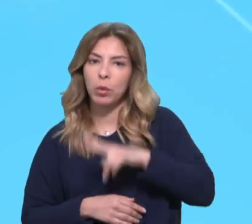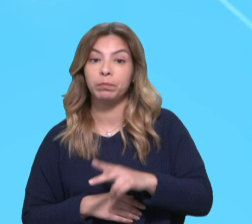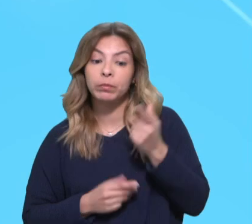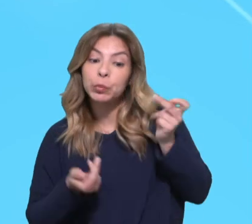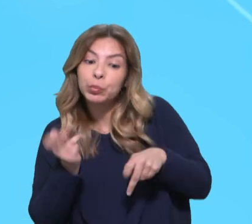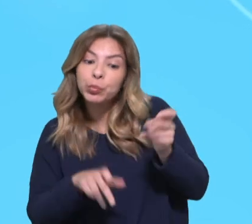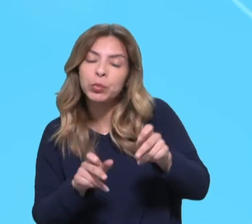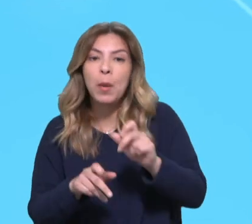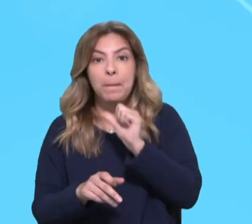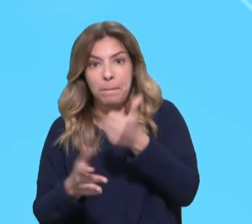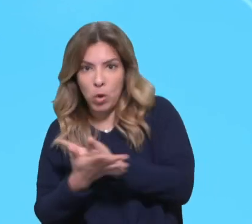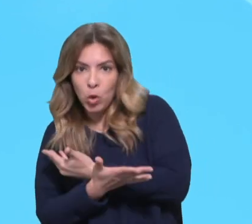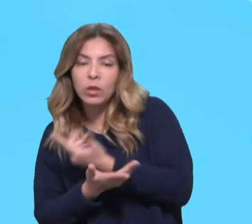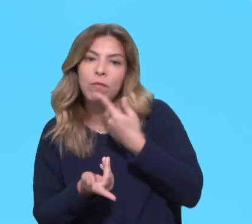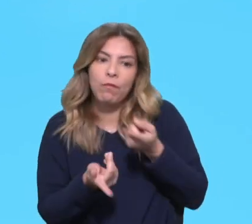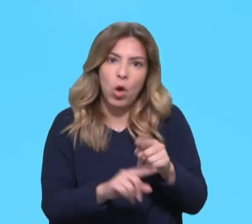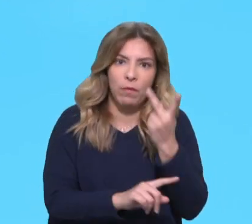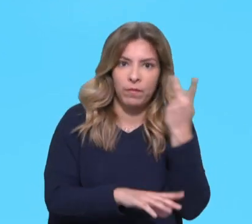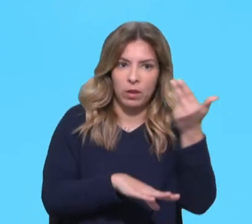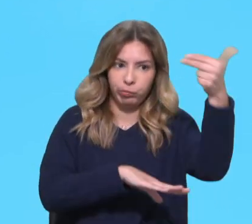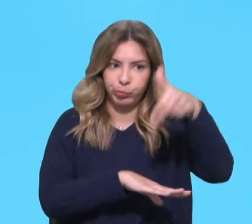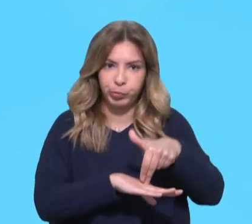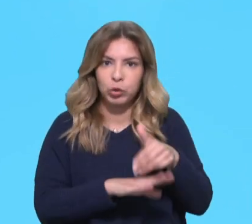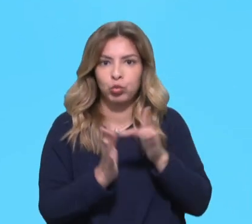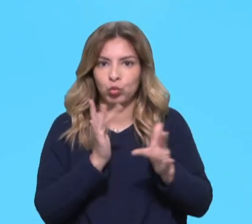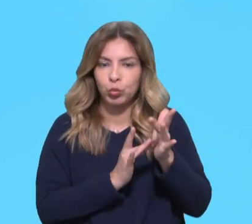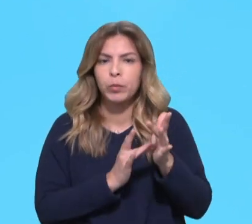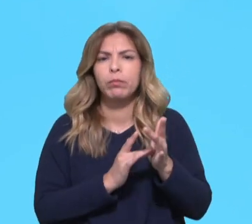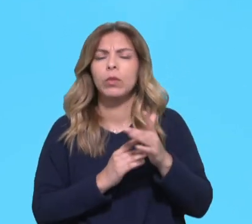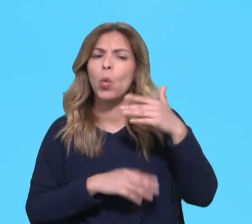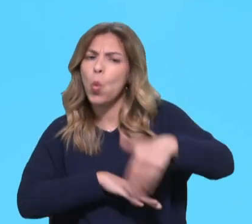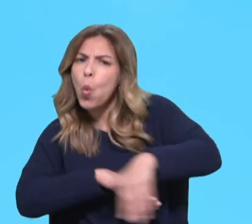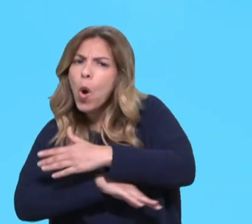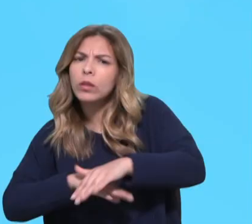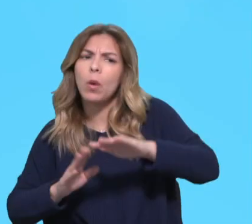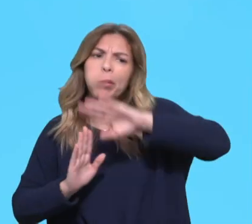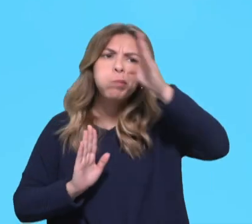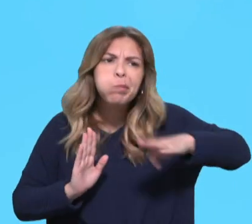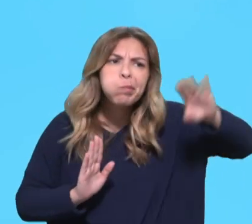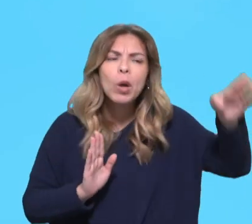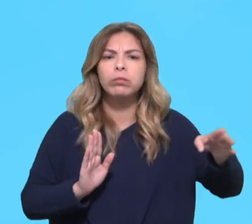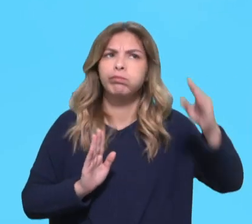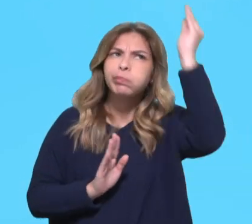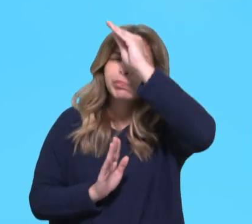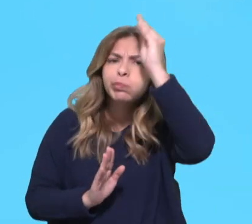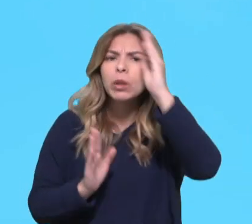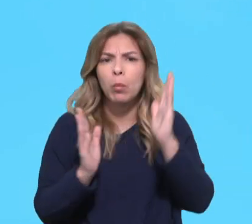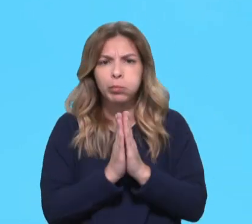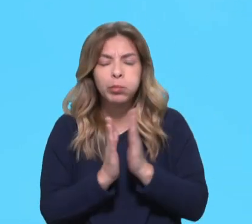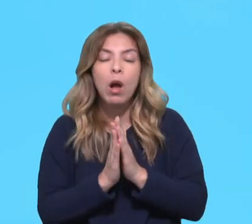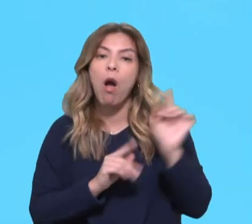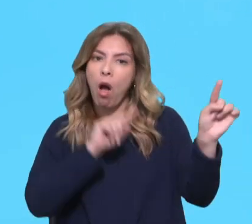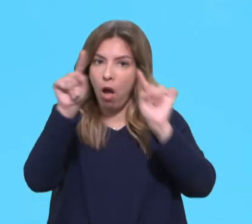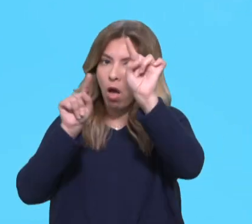Paixão, Morte e Ressurreição de Cristo passam pelas ruas, pelos montes, pelos templos de muitas localidades, numa